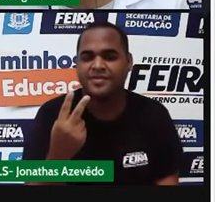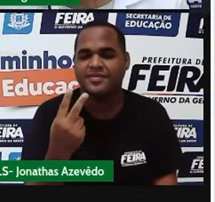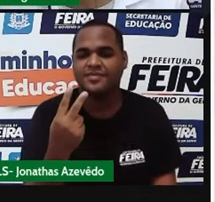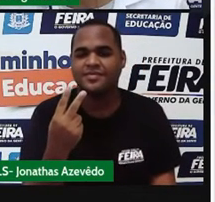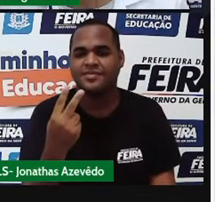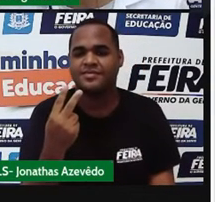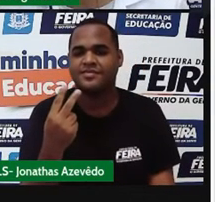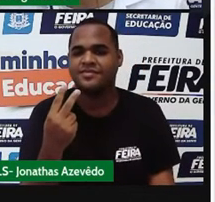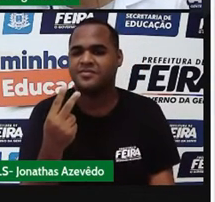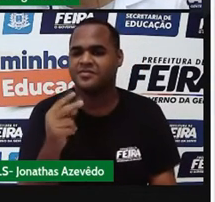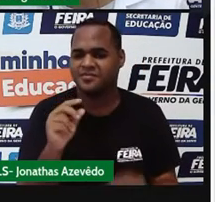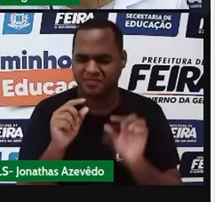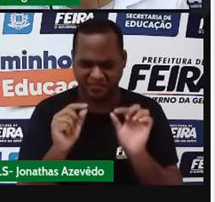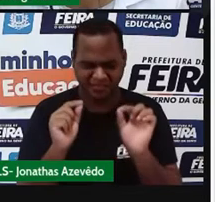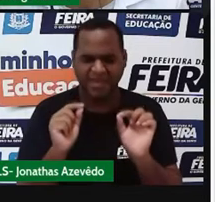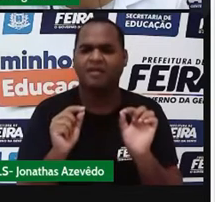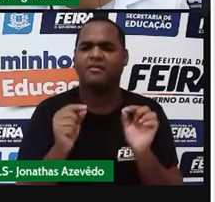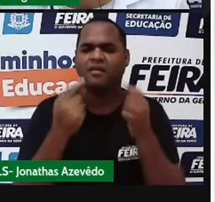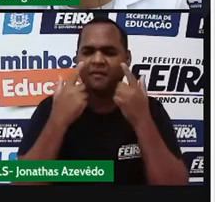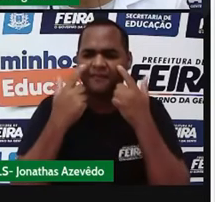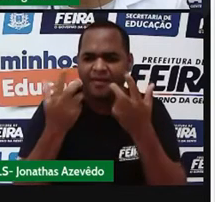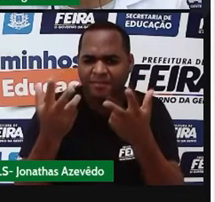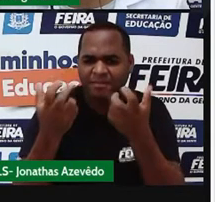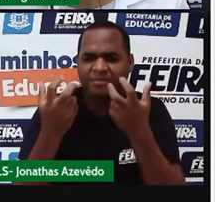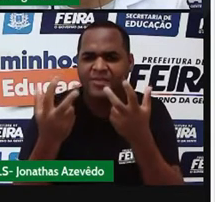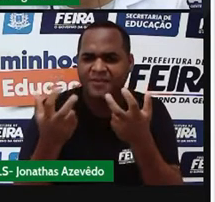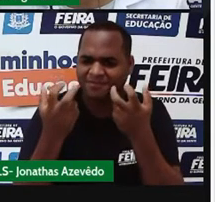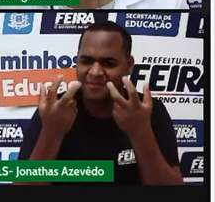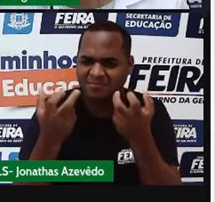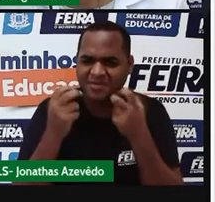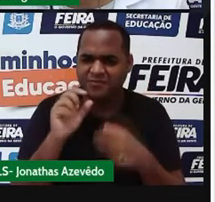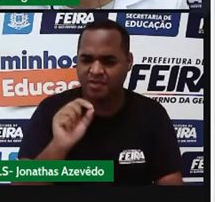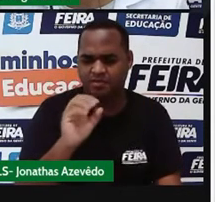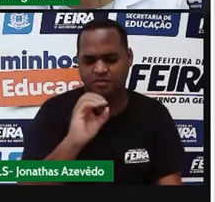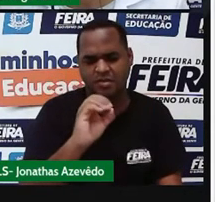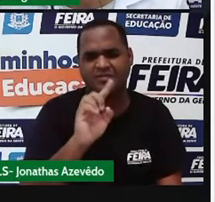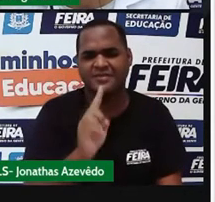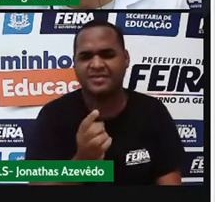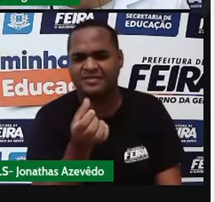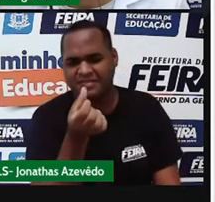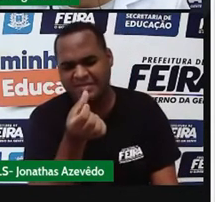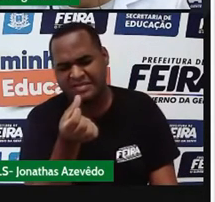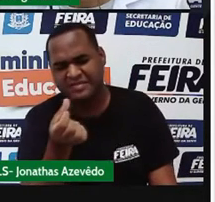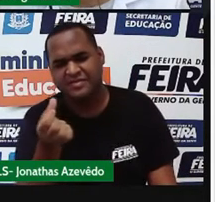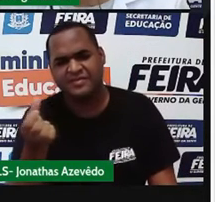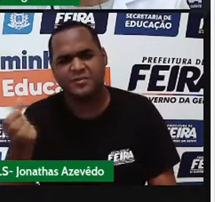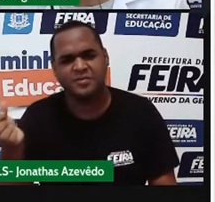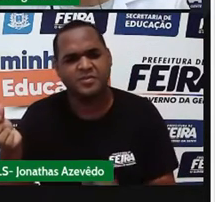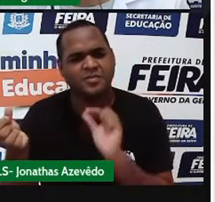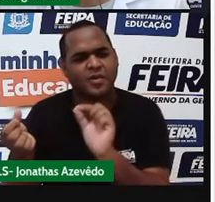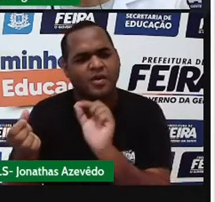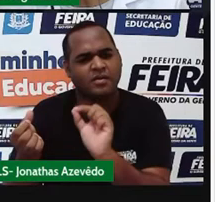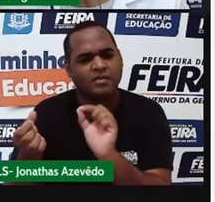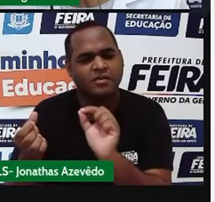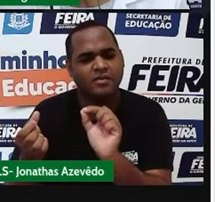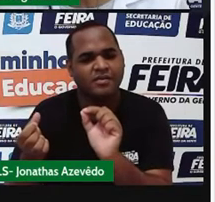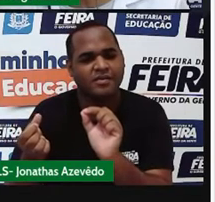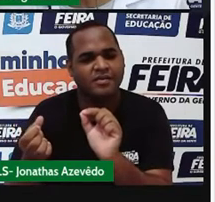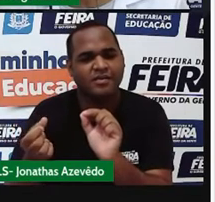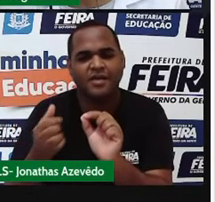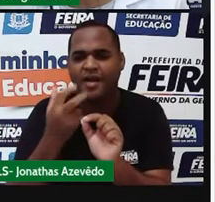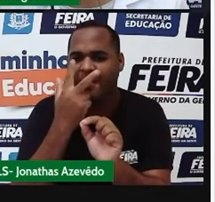pode perceber com essa divisão aqui ó é que você pode perceber com isso aqui que isso aqui